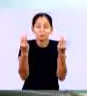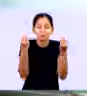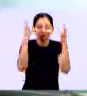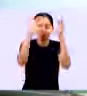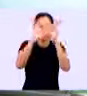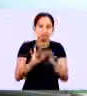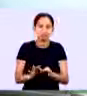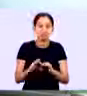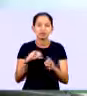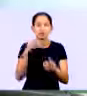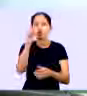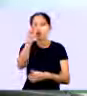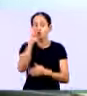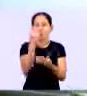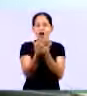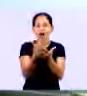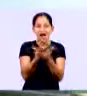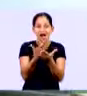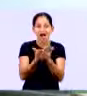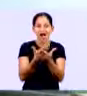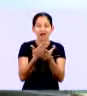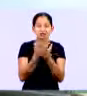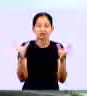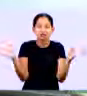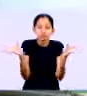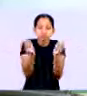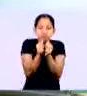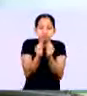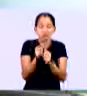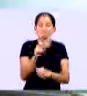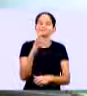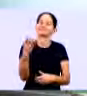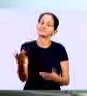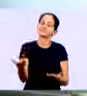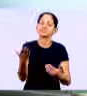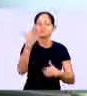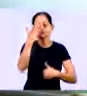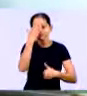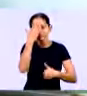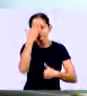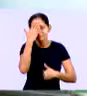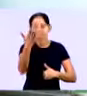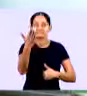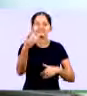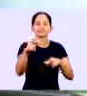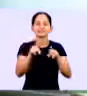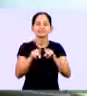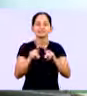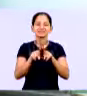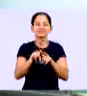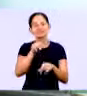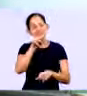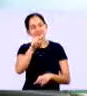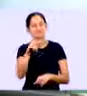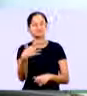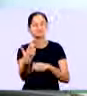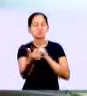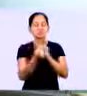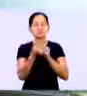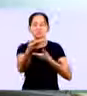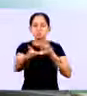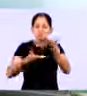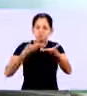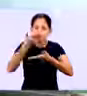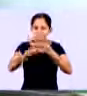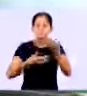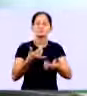são 8 aulas, é muita coisa para a gente condensar só em uma aula, né? Mas eu gostaria de agradecer demais a participação de vocês,